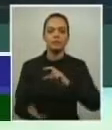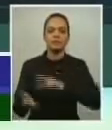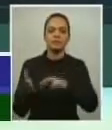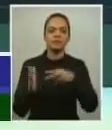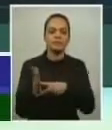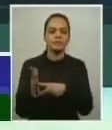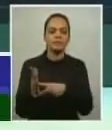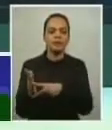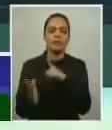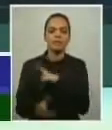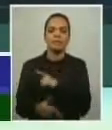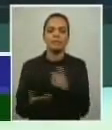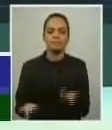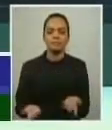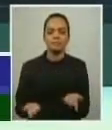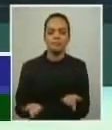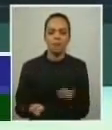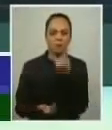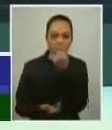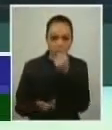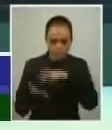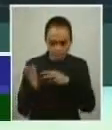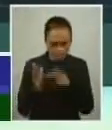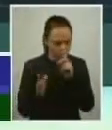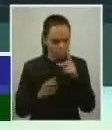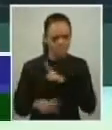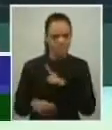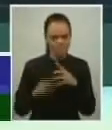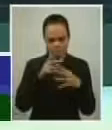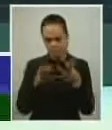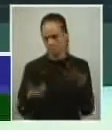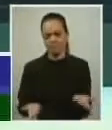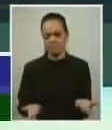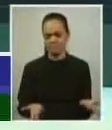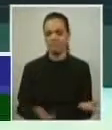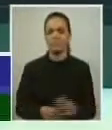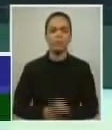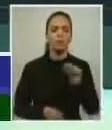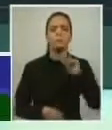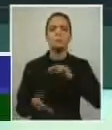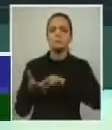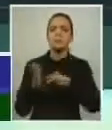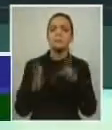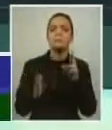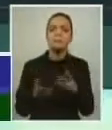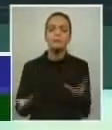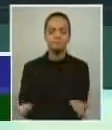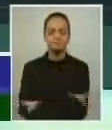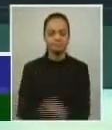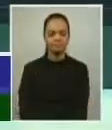significados ela tem não é um só é mais de um que a representação que que você acha que é a